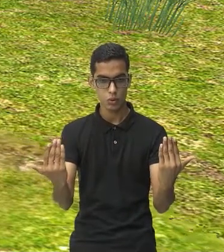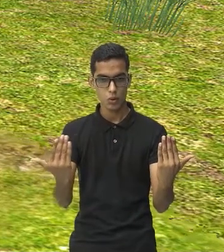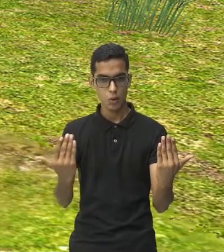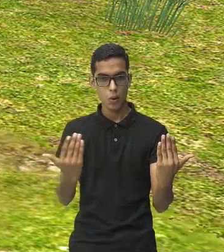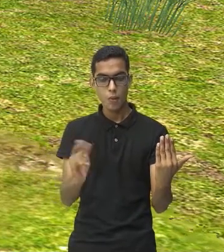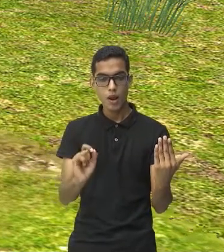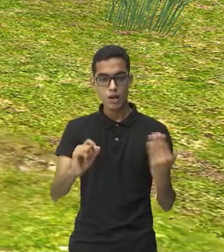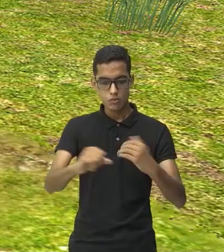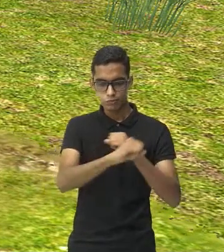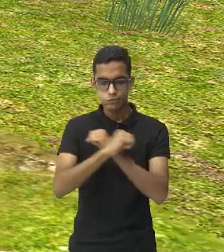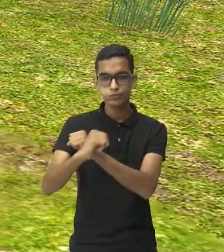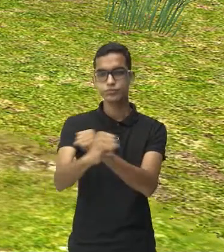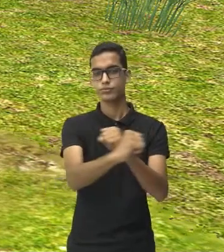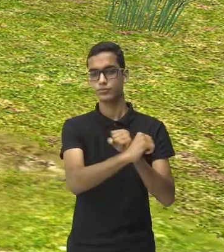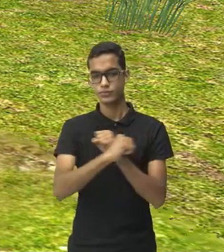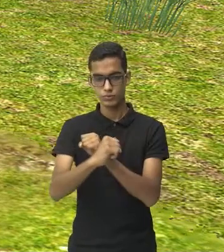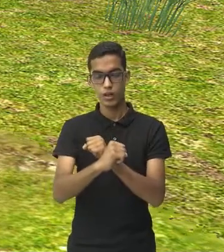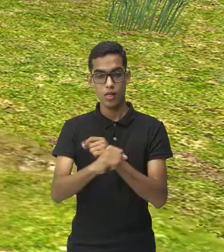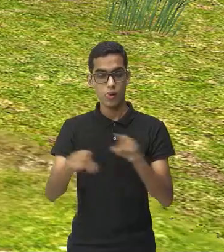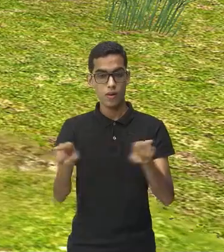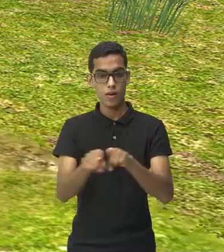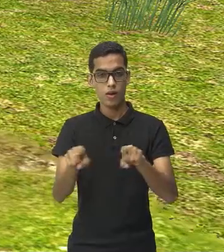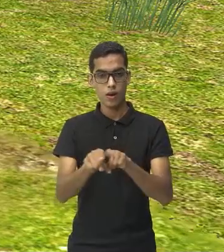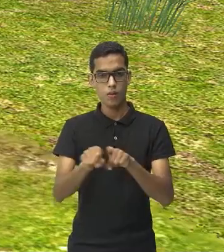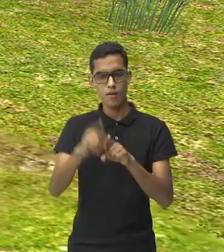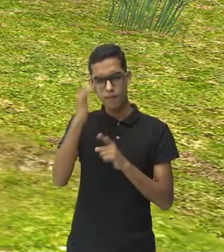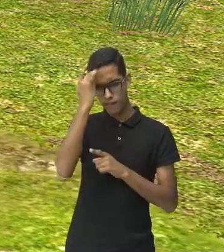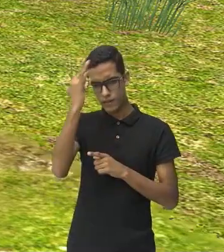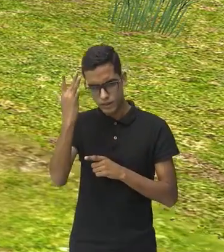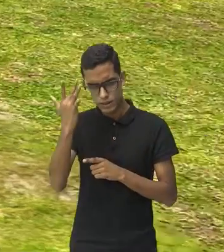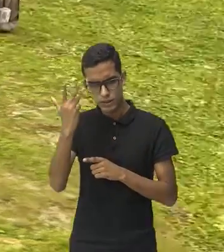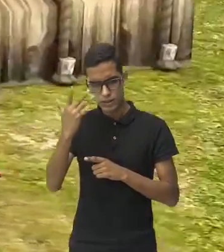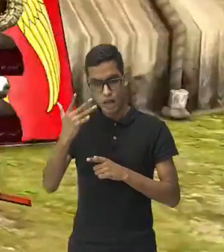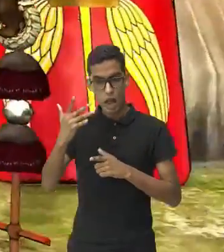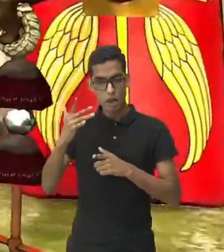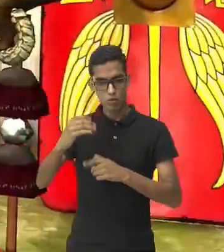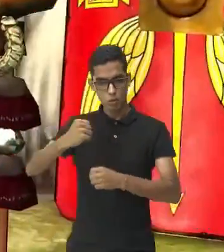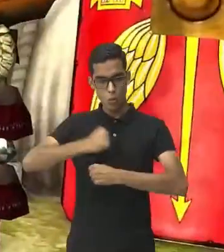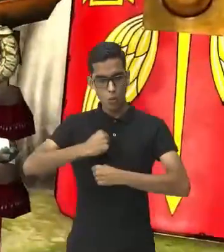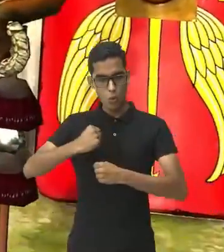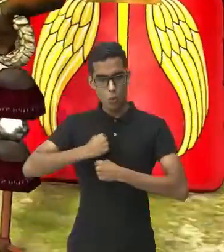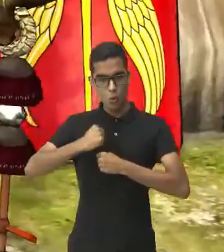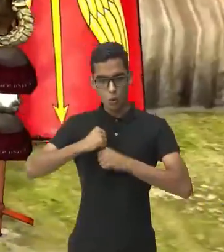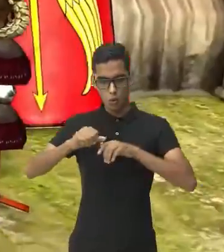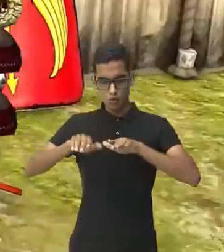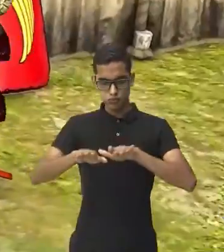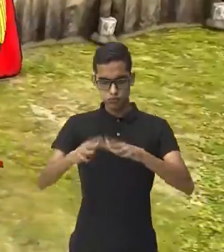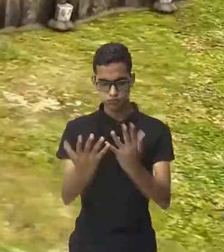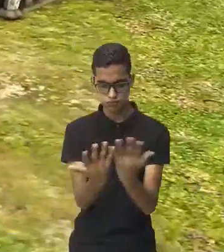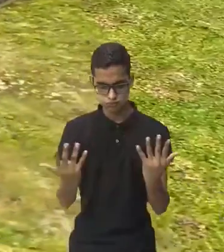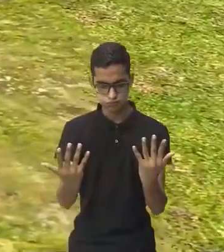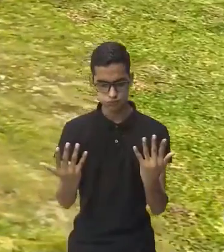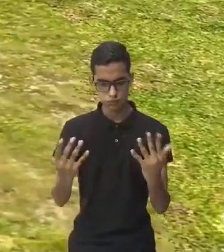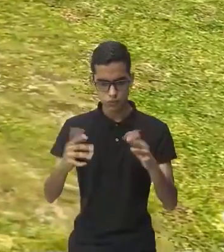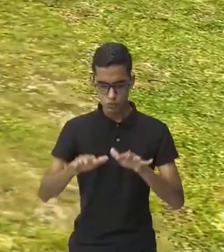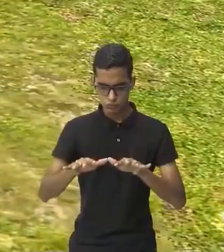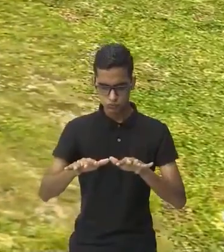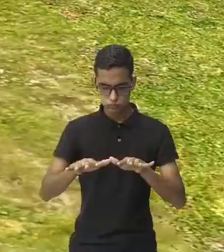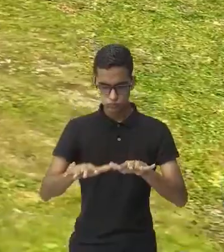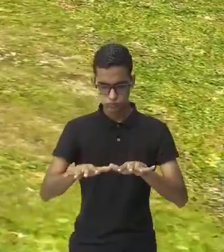facilitar que esse soldado avançasse para cima do exército inimigo, gente. Olha como é interessante essa armadura que ele